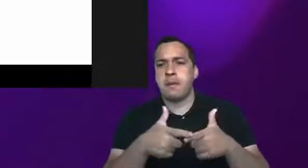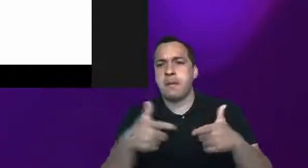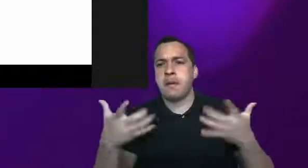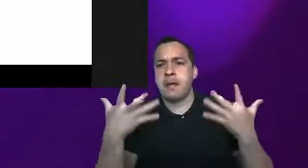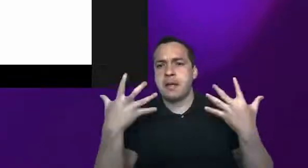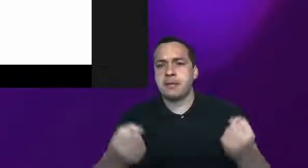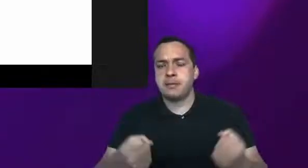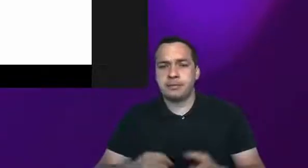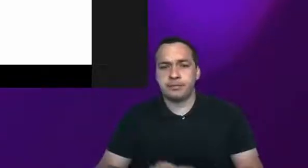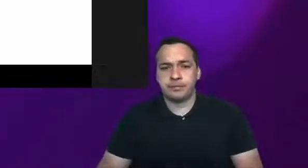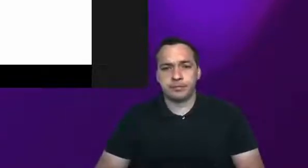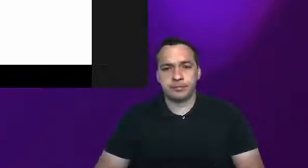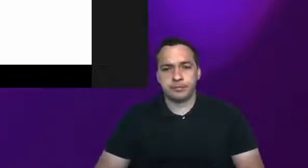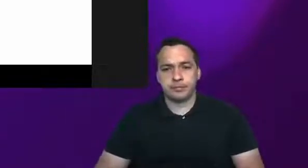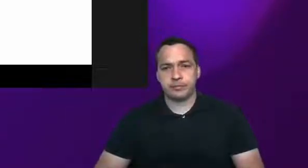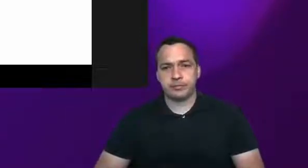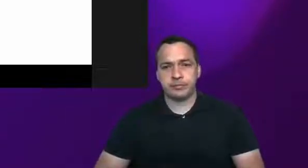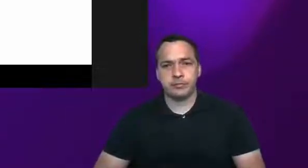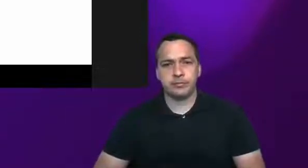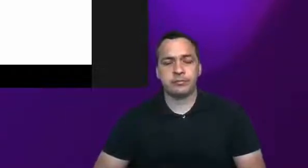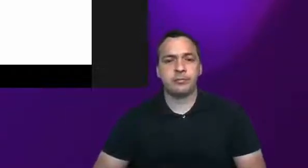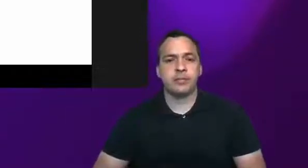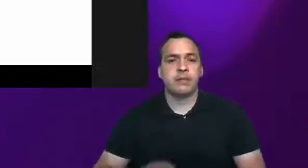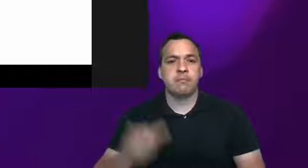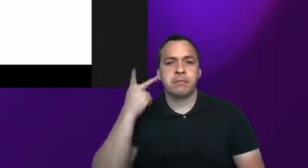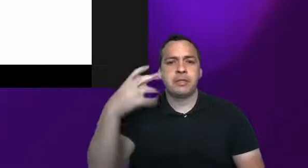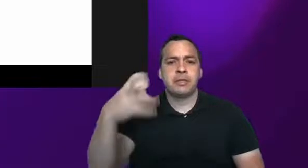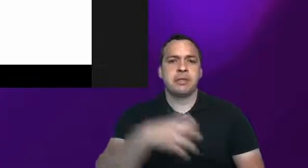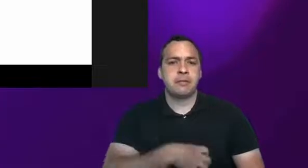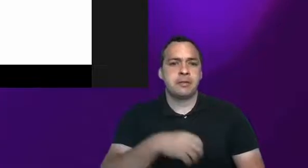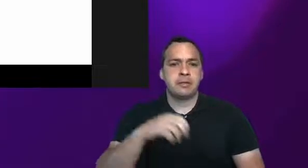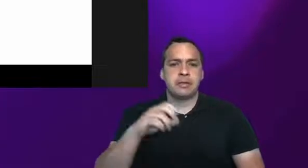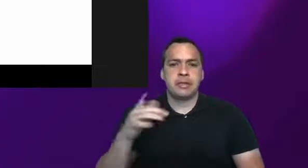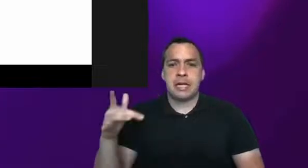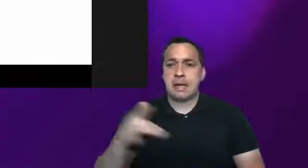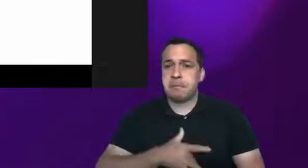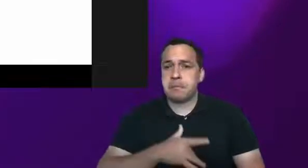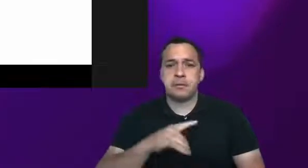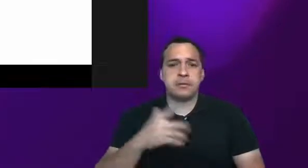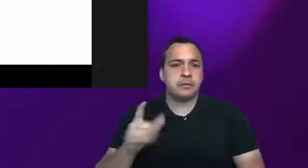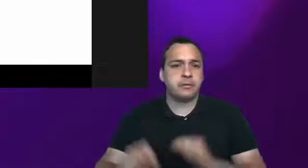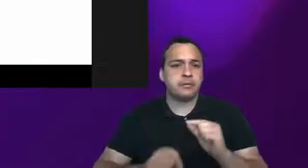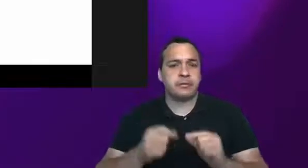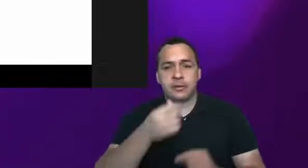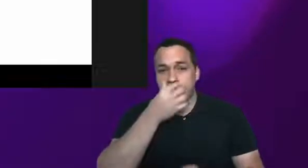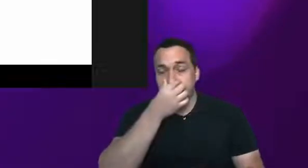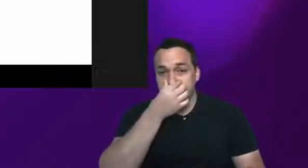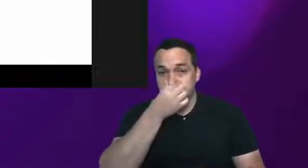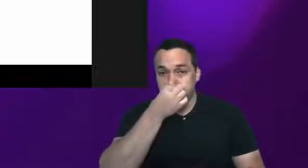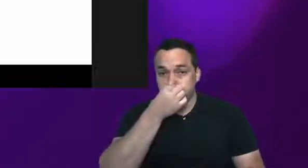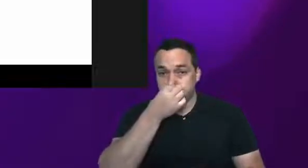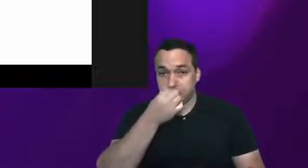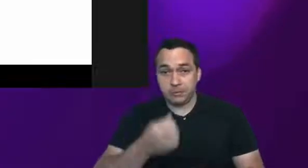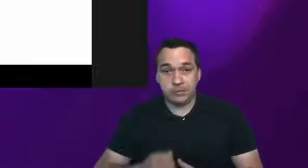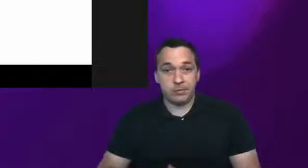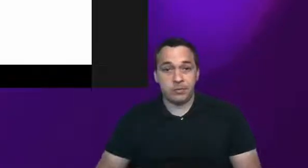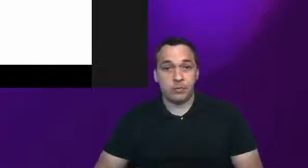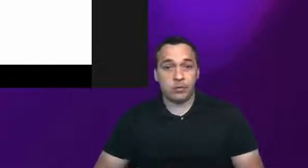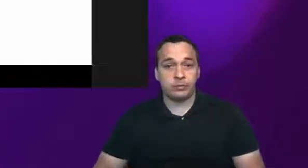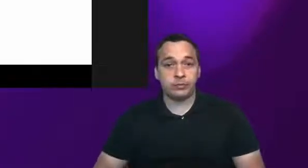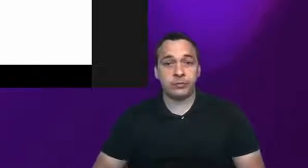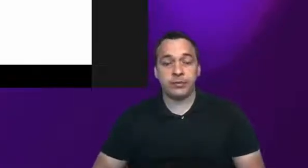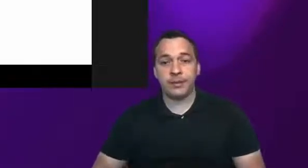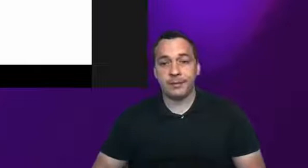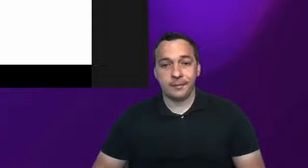para transplante hepático. Portanto, o transplante hepático por metástase de carcinoma coloretal é